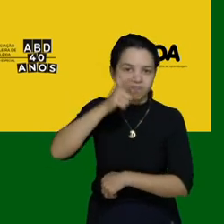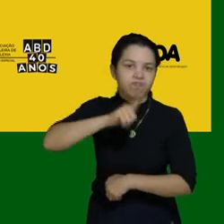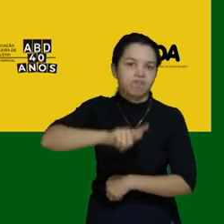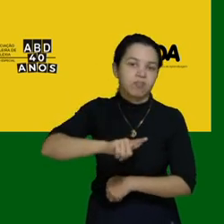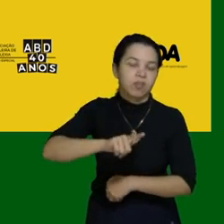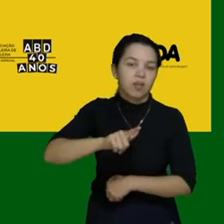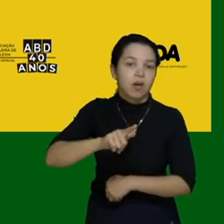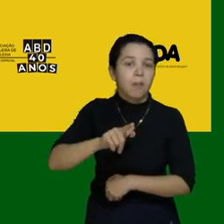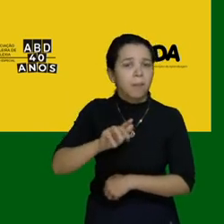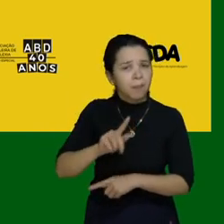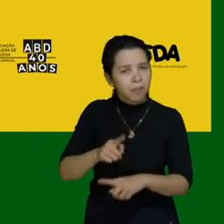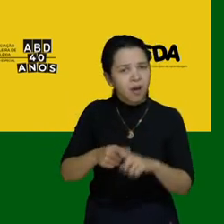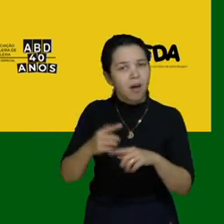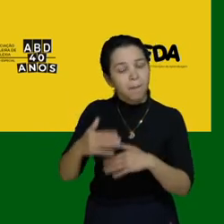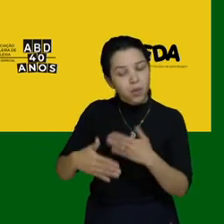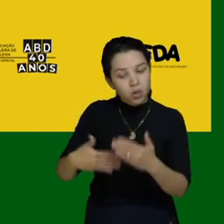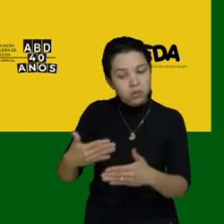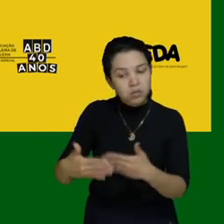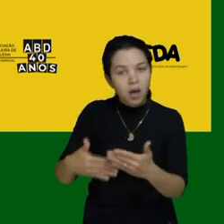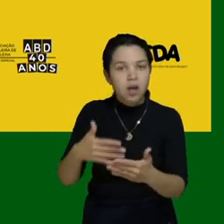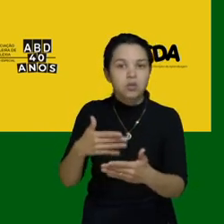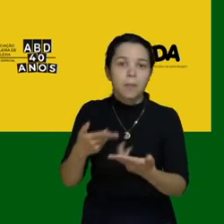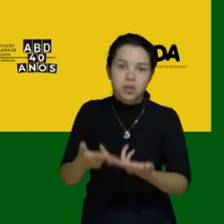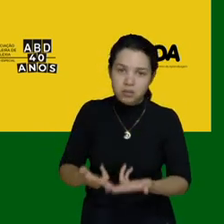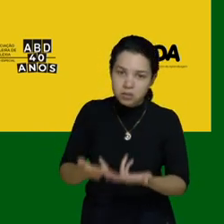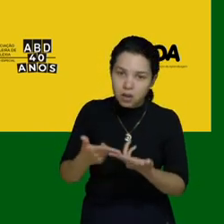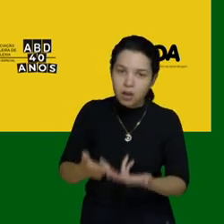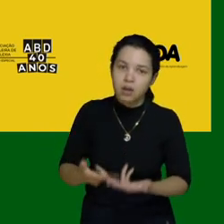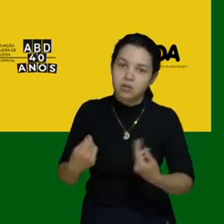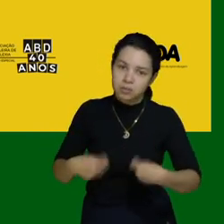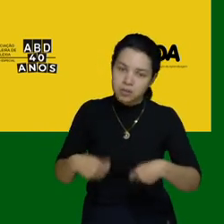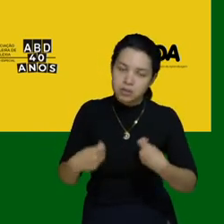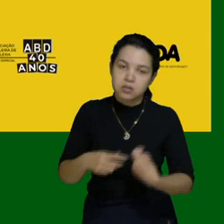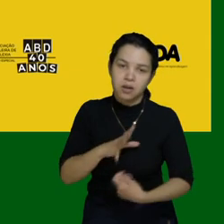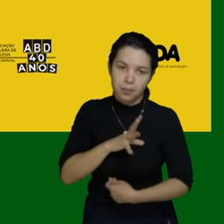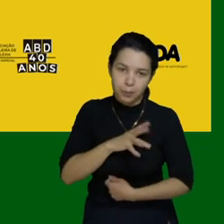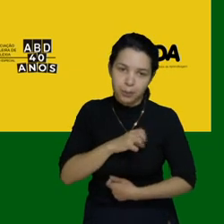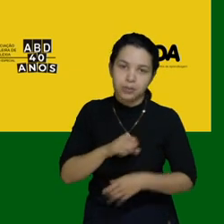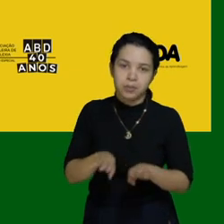de muito longo de muita paciência e de muito amor